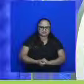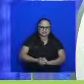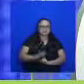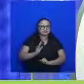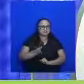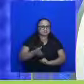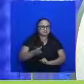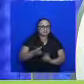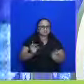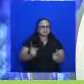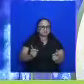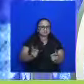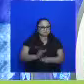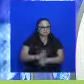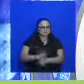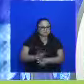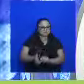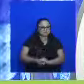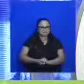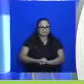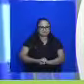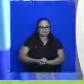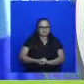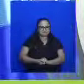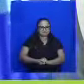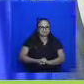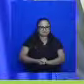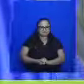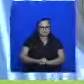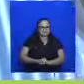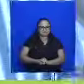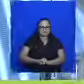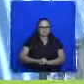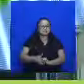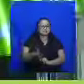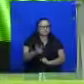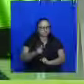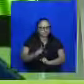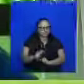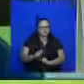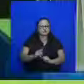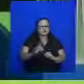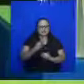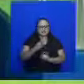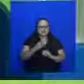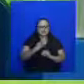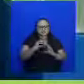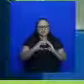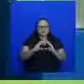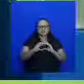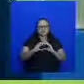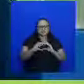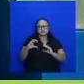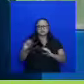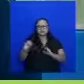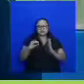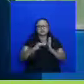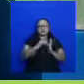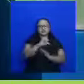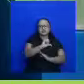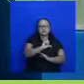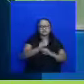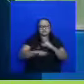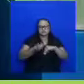Bola posicionada, valendo! E novamente, as 10 bolas numeradas de 0 a 9 girando,